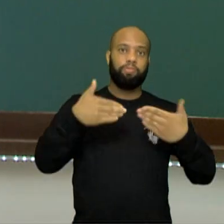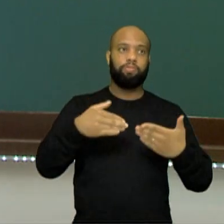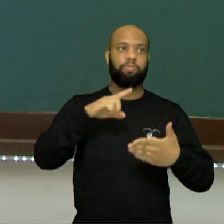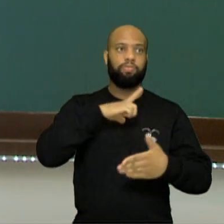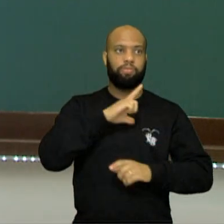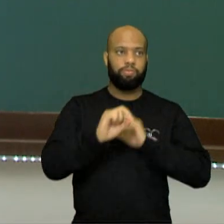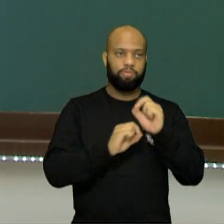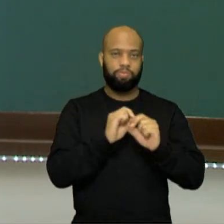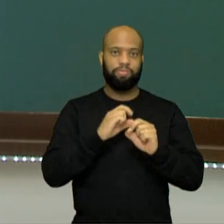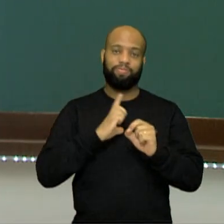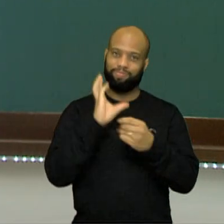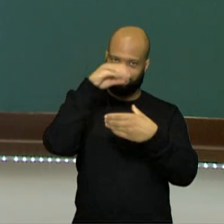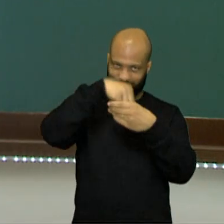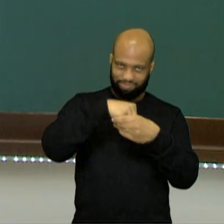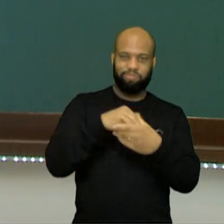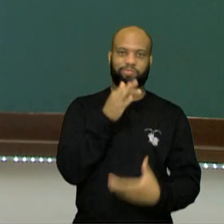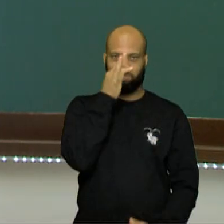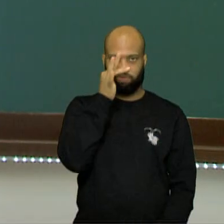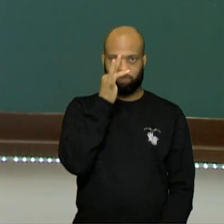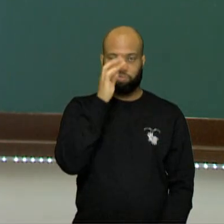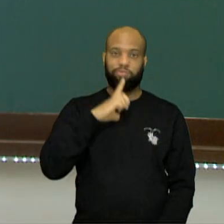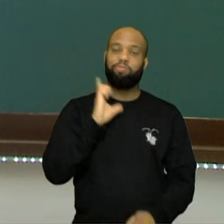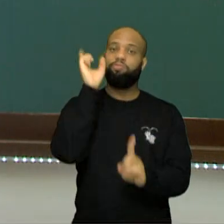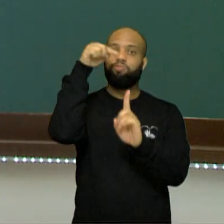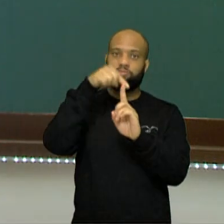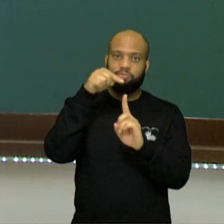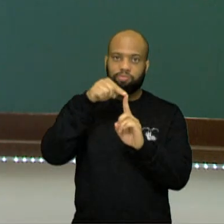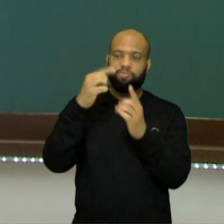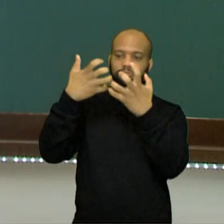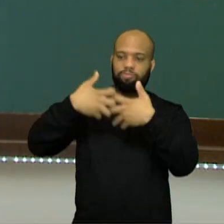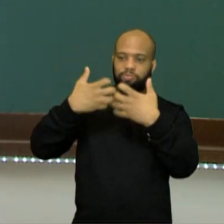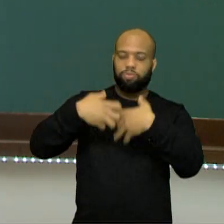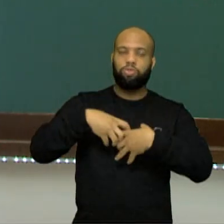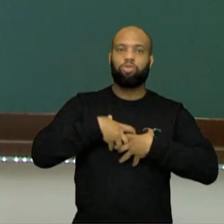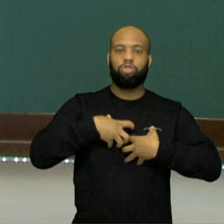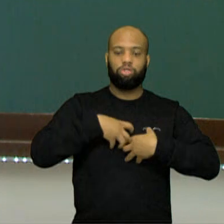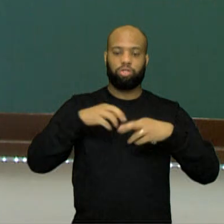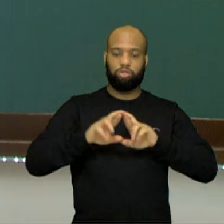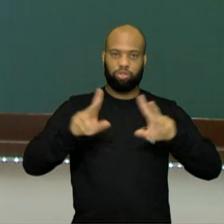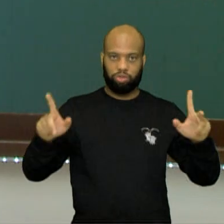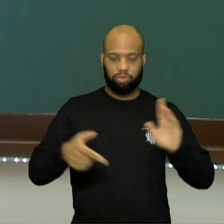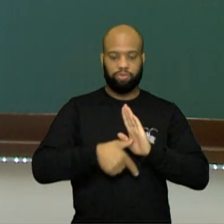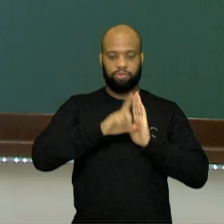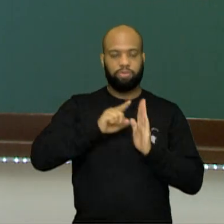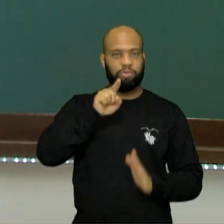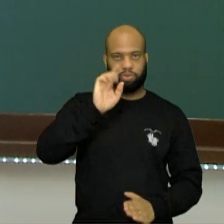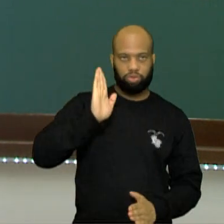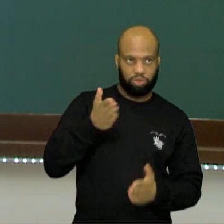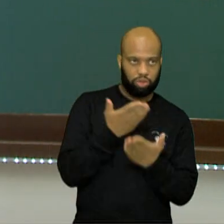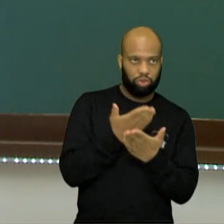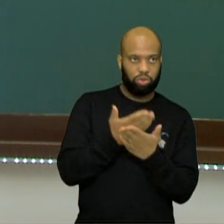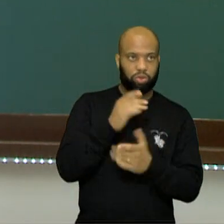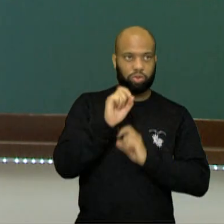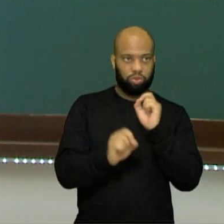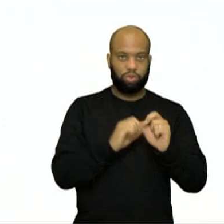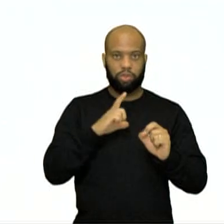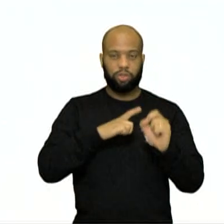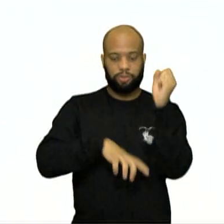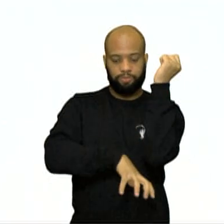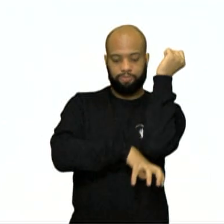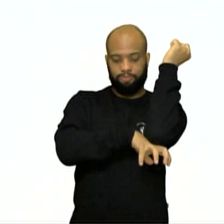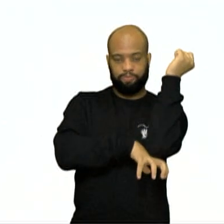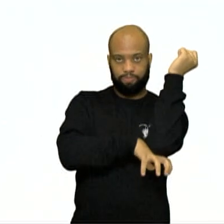órgãos com funções diferentes nessas plantas. Os órgãos que vocês viram em aulas anteriores referem-se então a